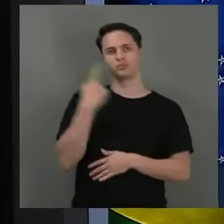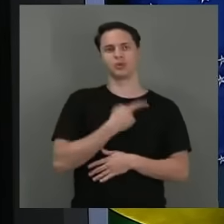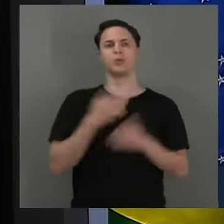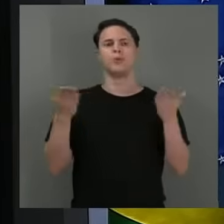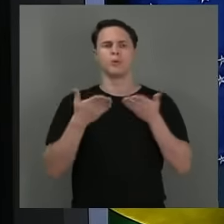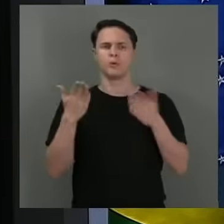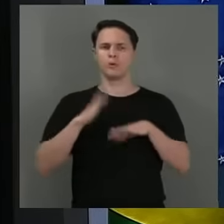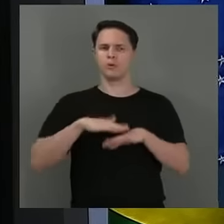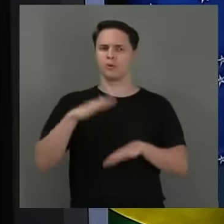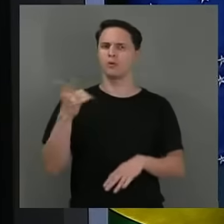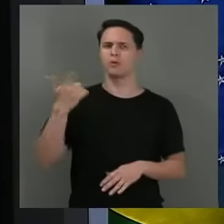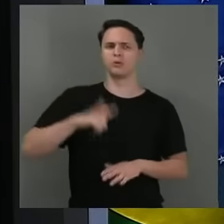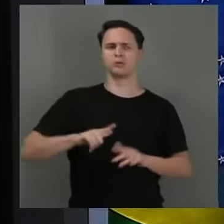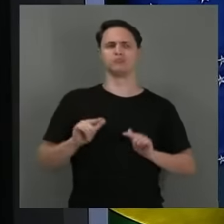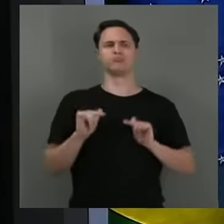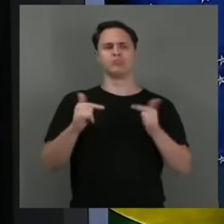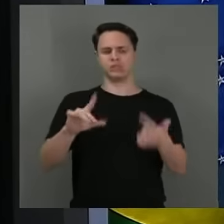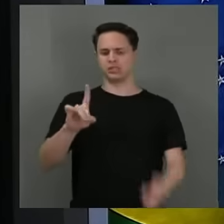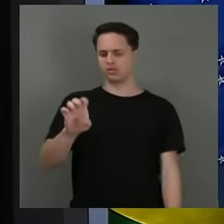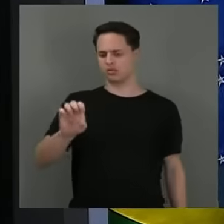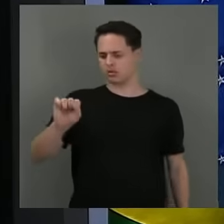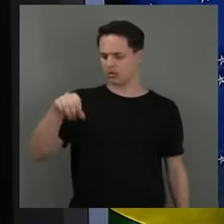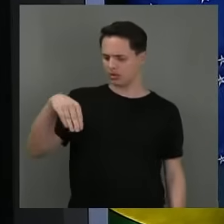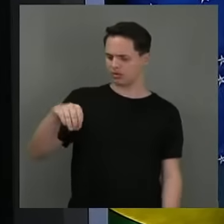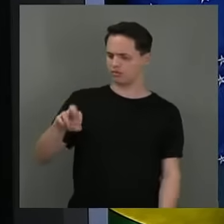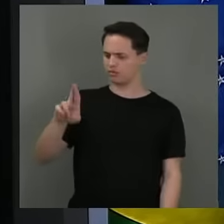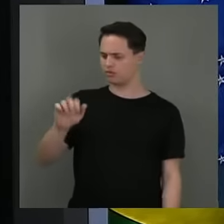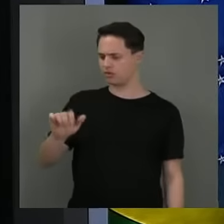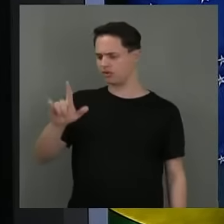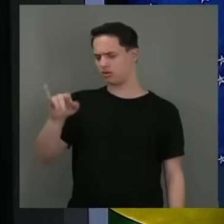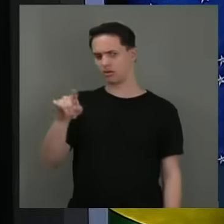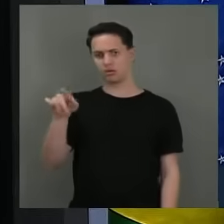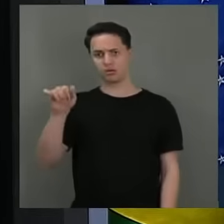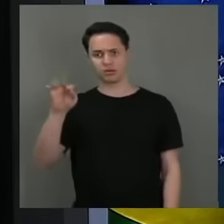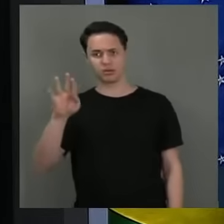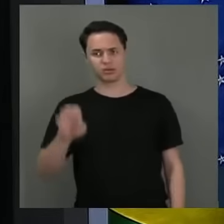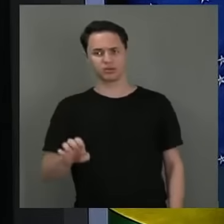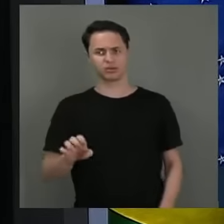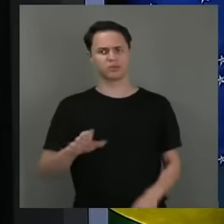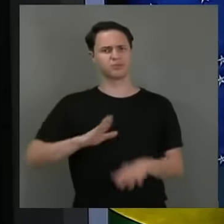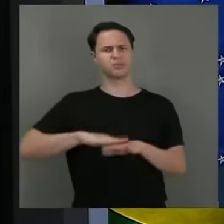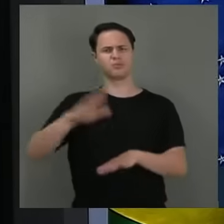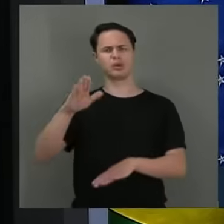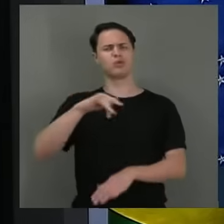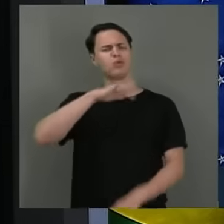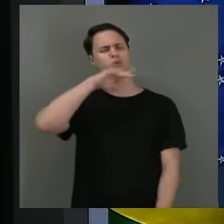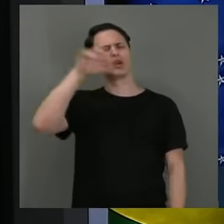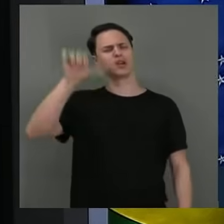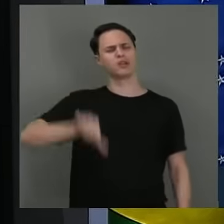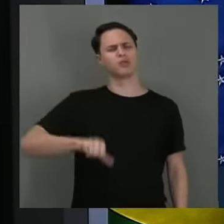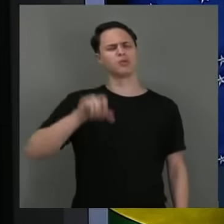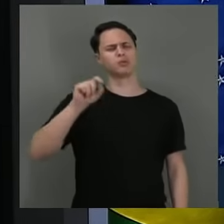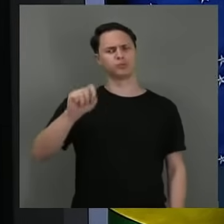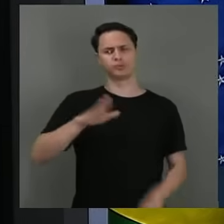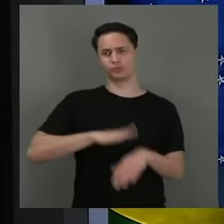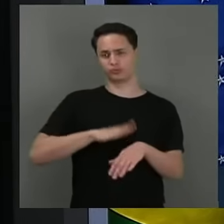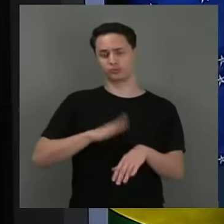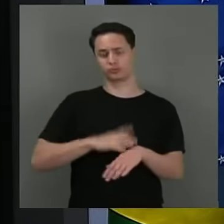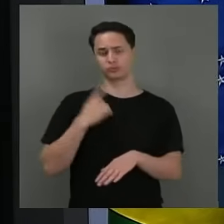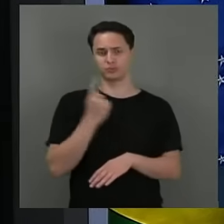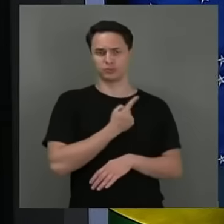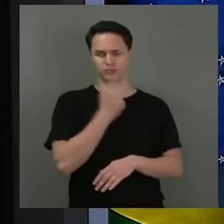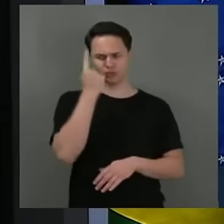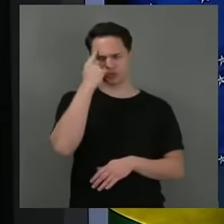mais uma atitude desmoralizante. Nada mais degradante quando pensamos que